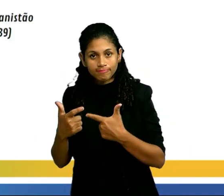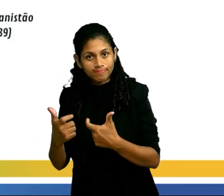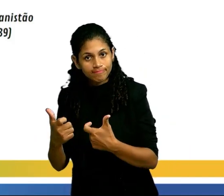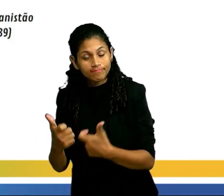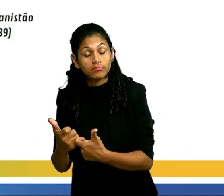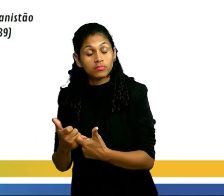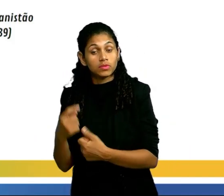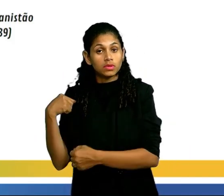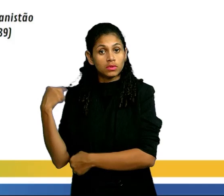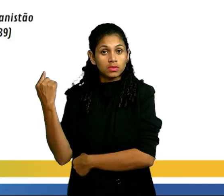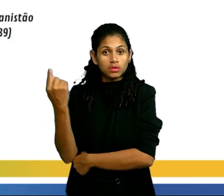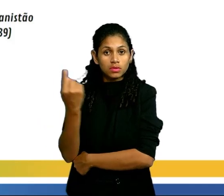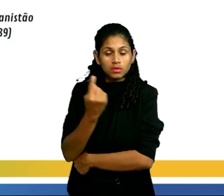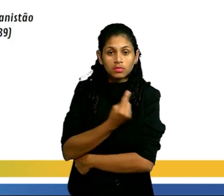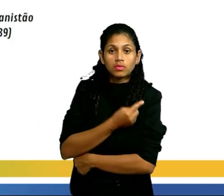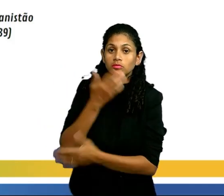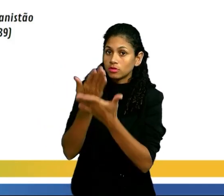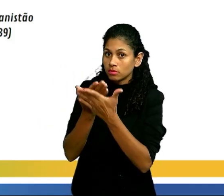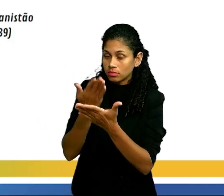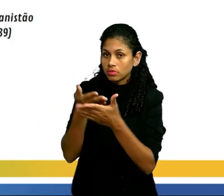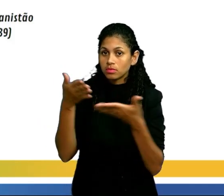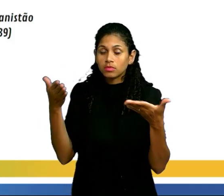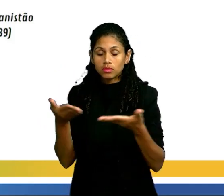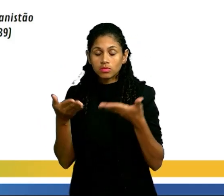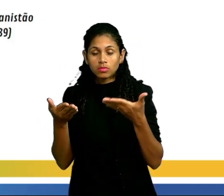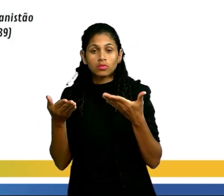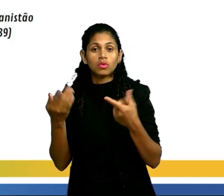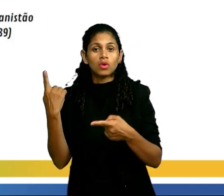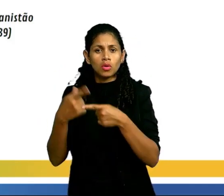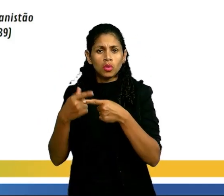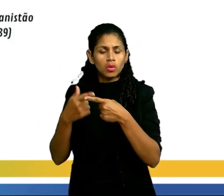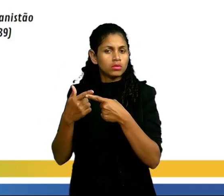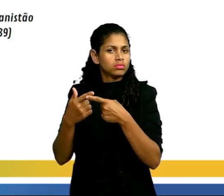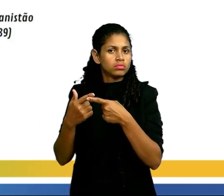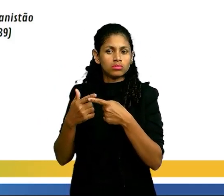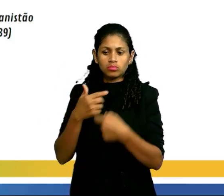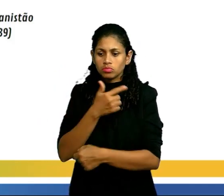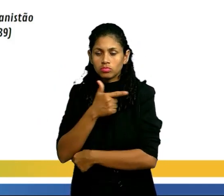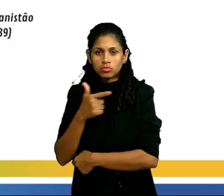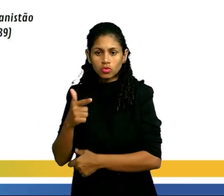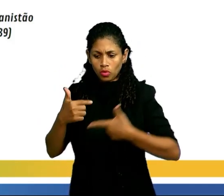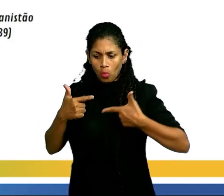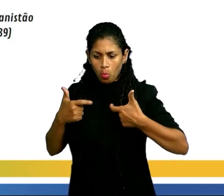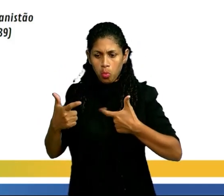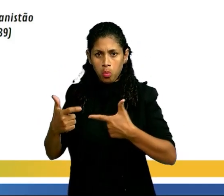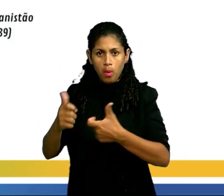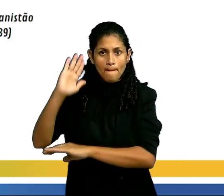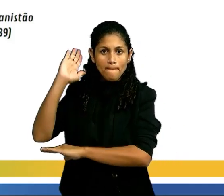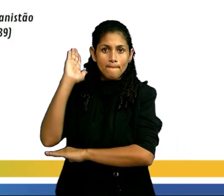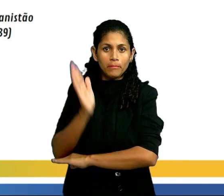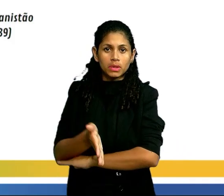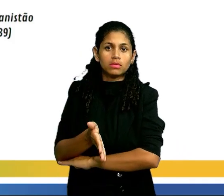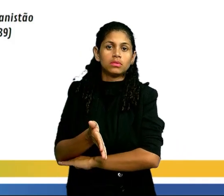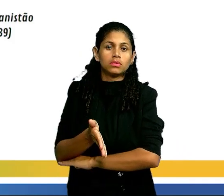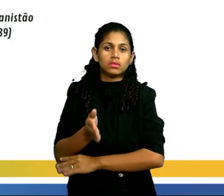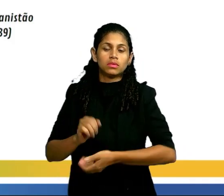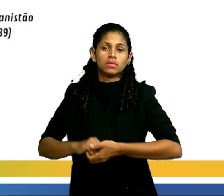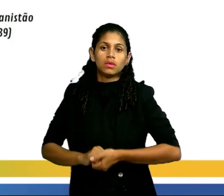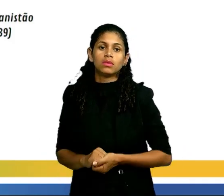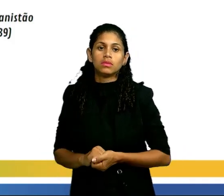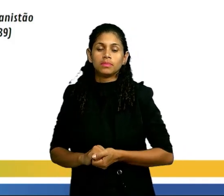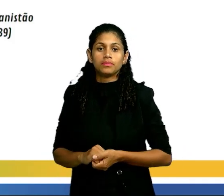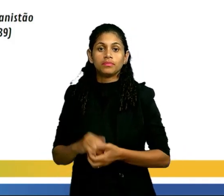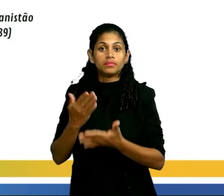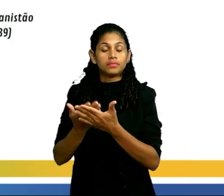são indiretos? Porque não houve enfrentamento direto dessas duas nações aí que estão representadas no centro da sua tela. Na